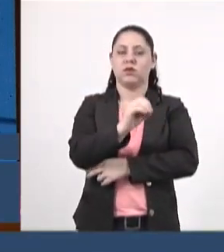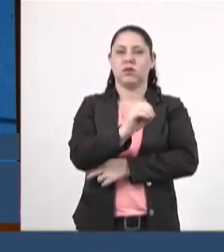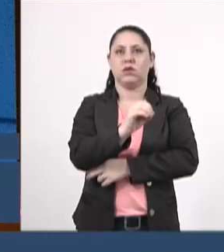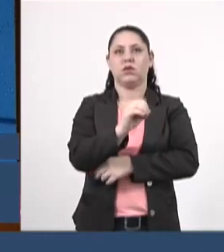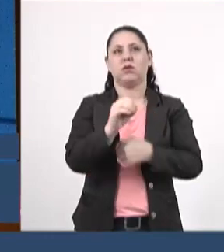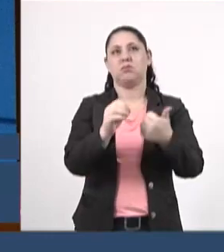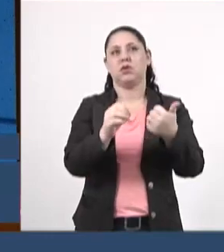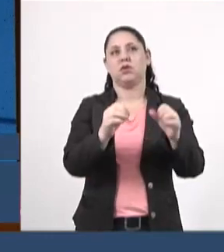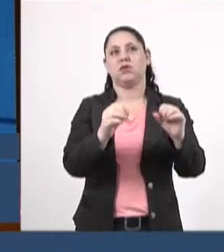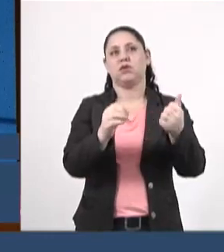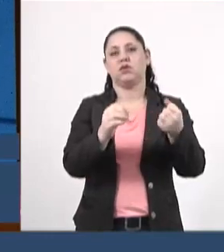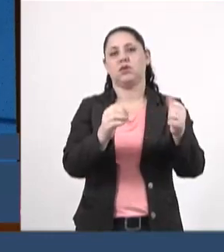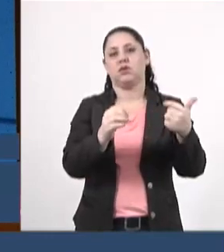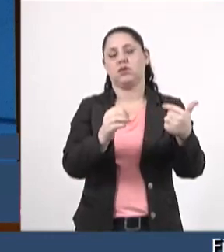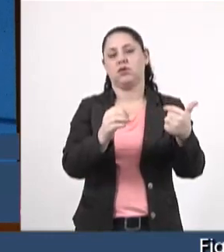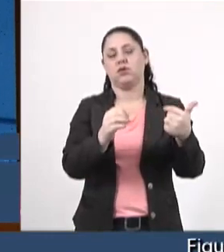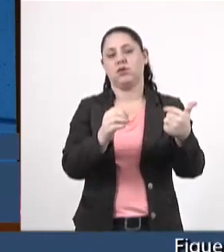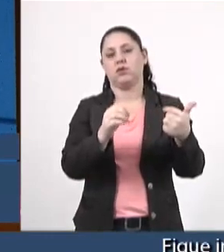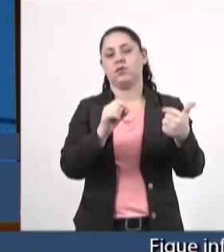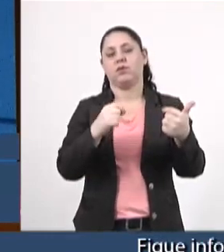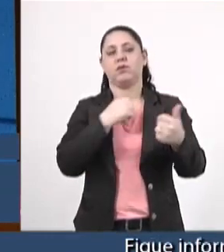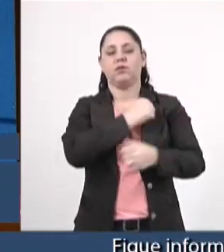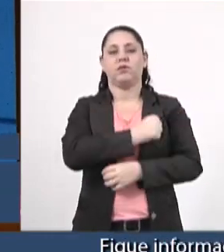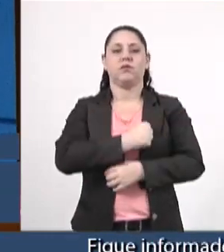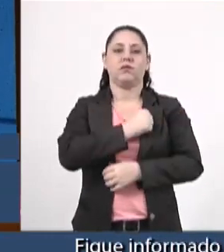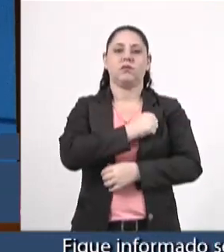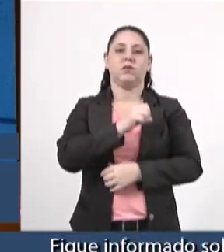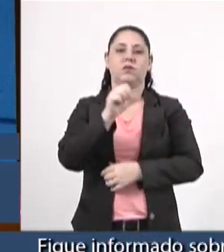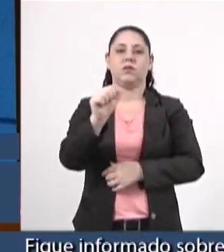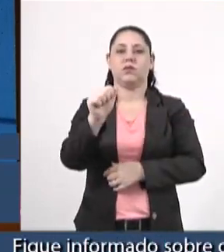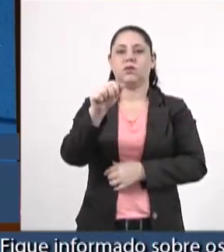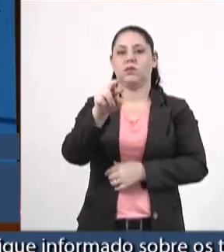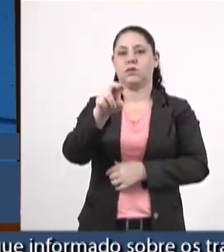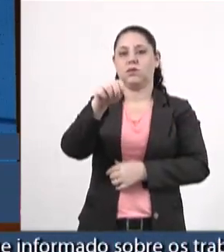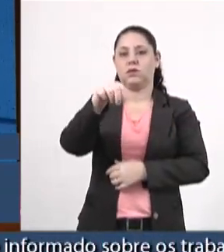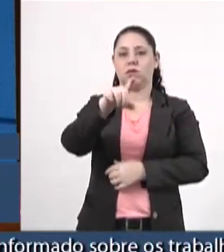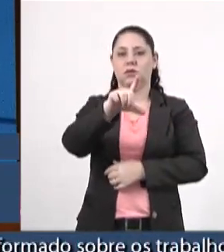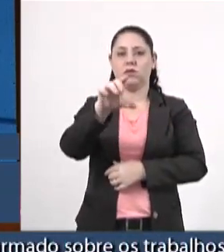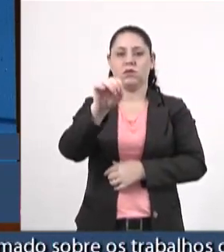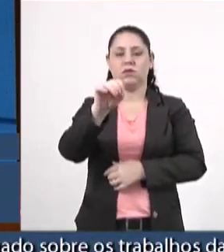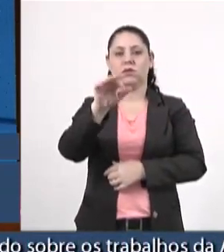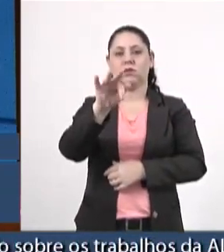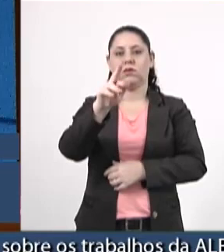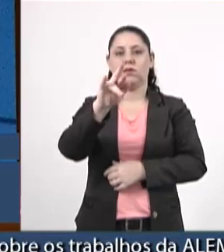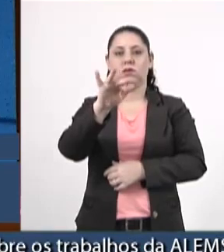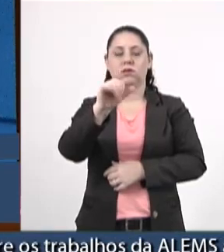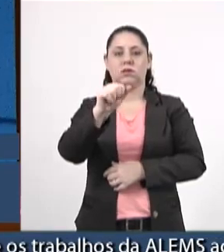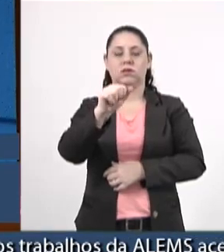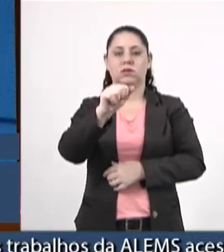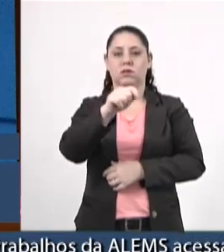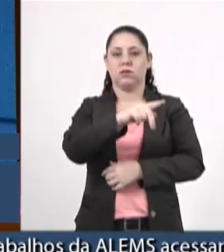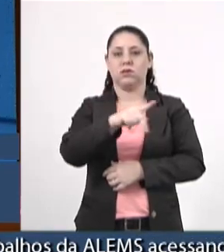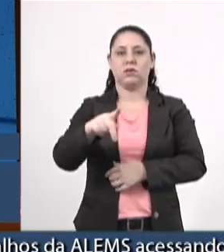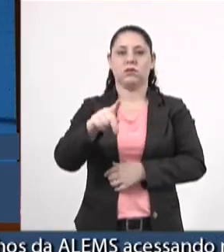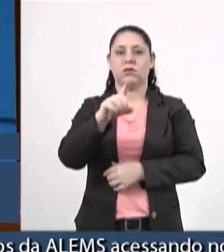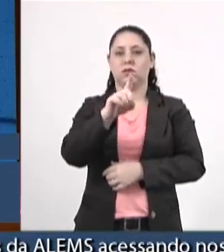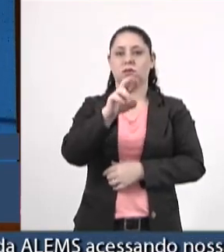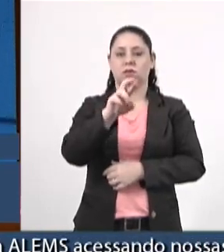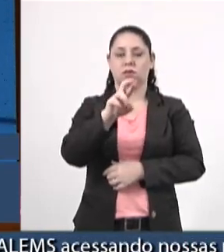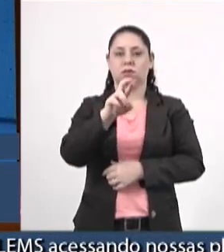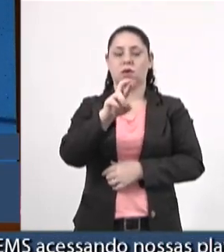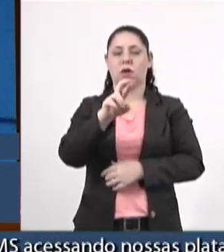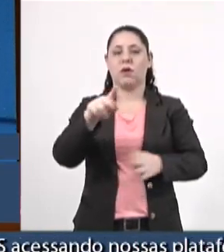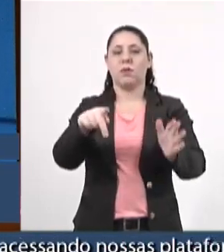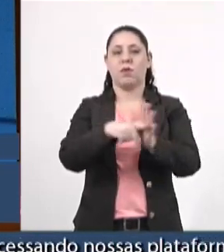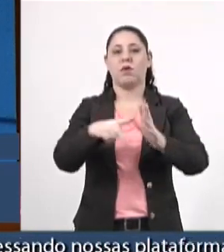81, o saudoso Arnaldo Ferreira de Souza era diretor-presidente do DR, Departamento de Estrada de Rodagem de